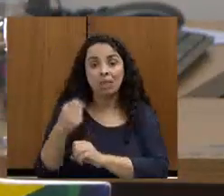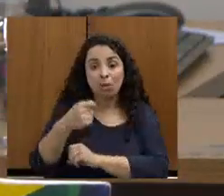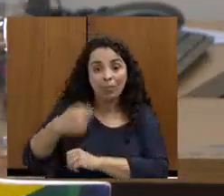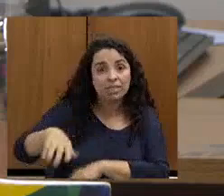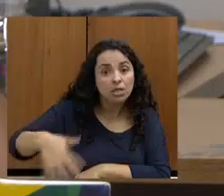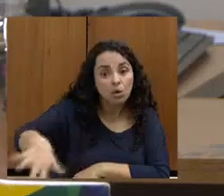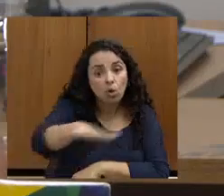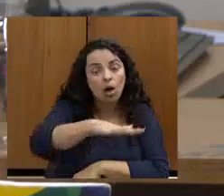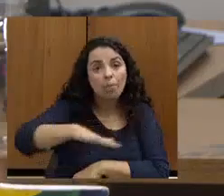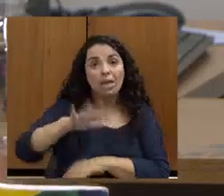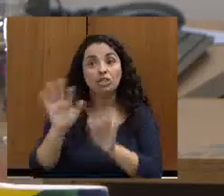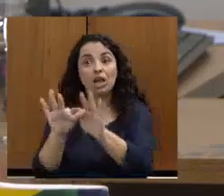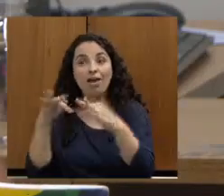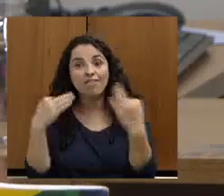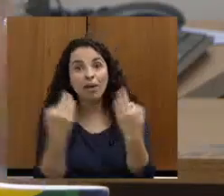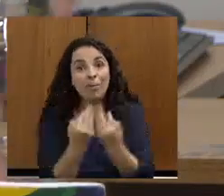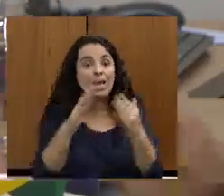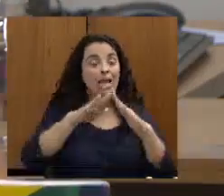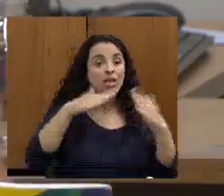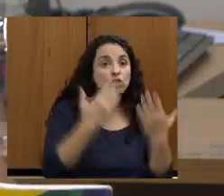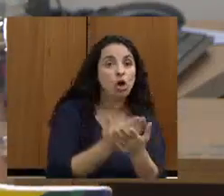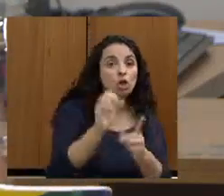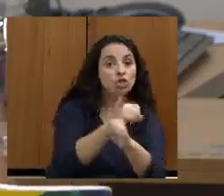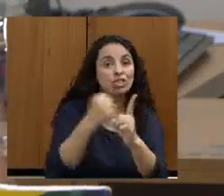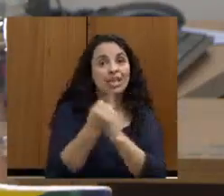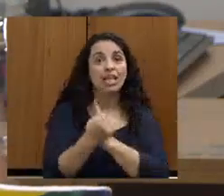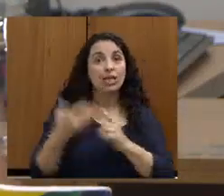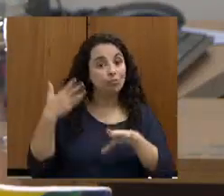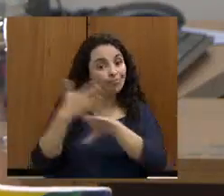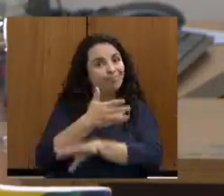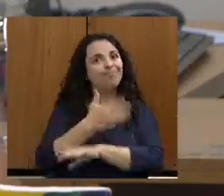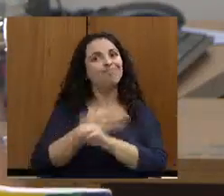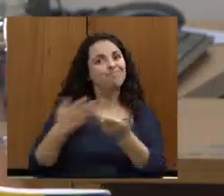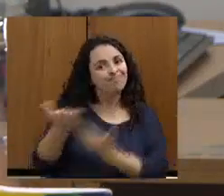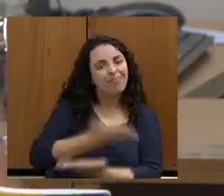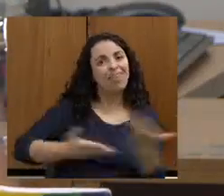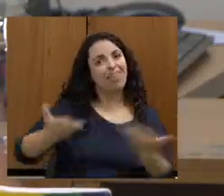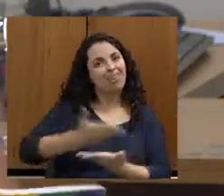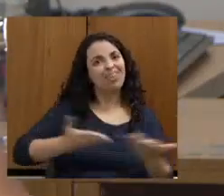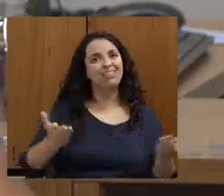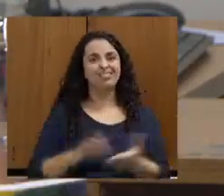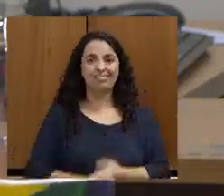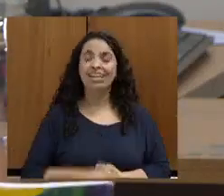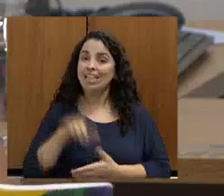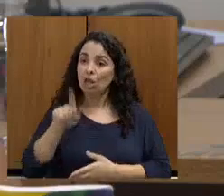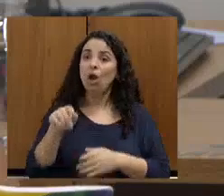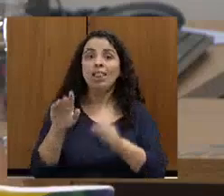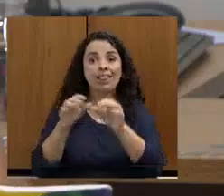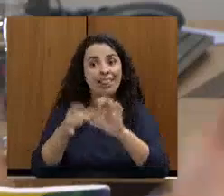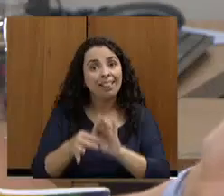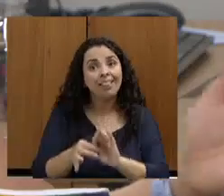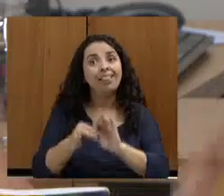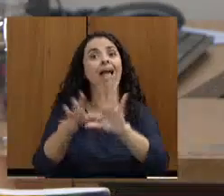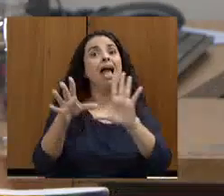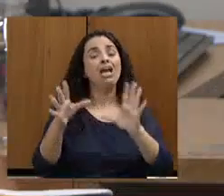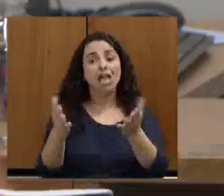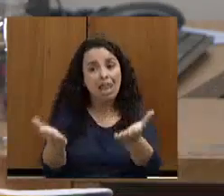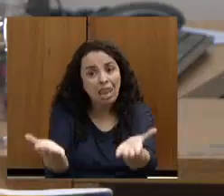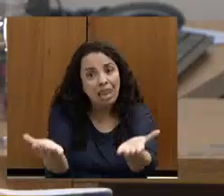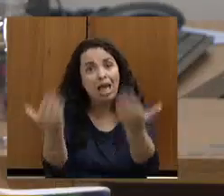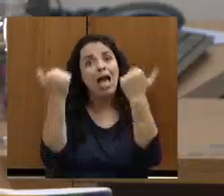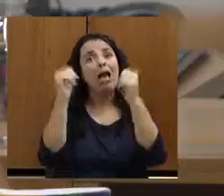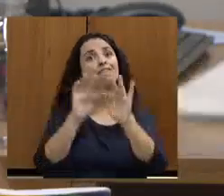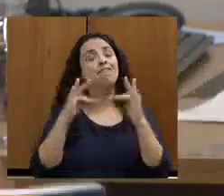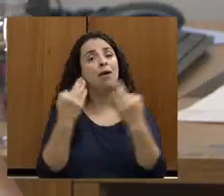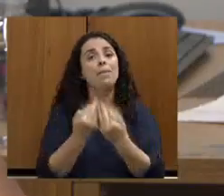onde a família e a e a sociedade participam. Então, deixem as famílias participar, porque eles querem que a